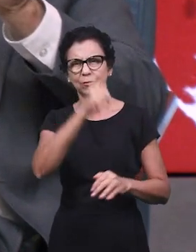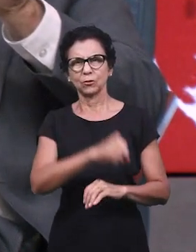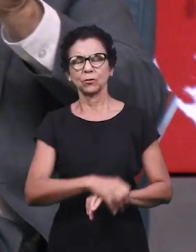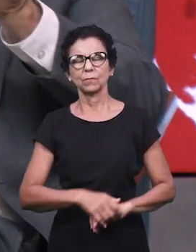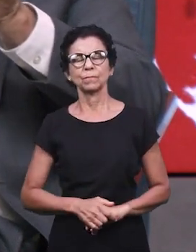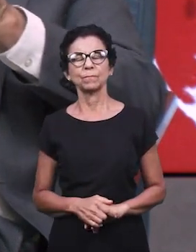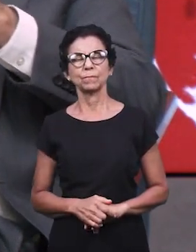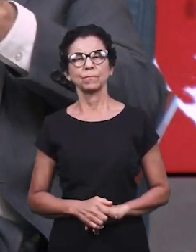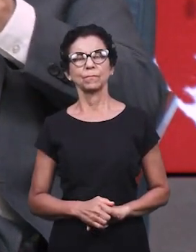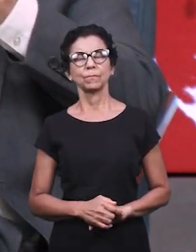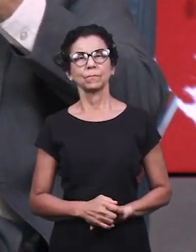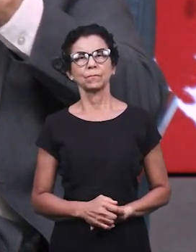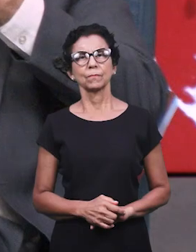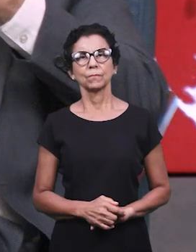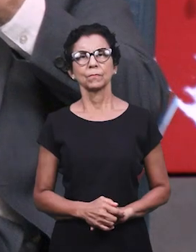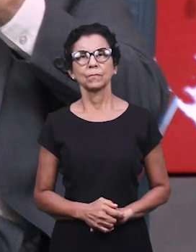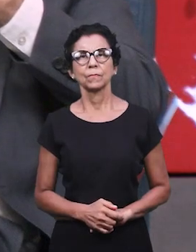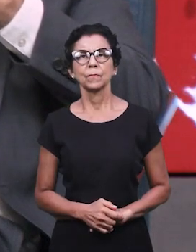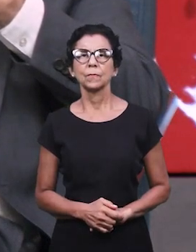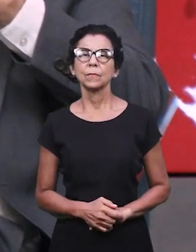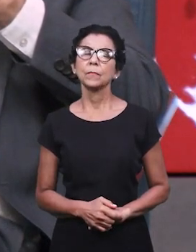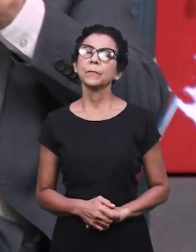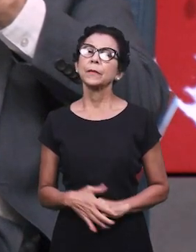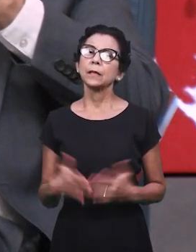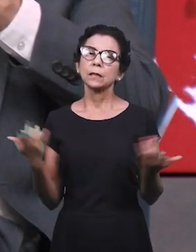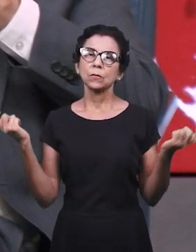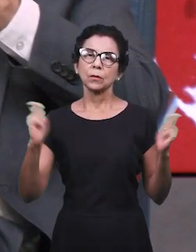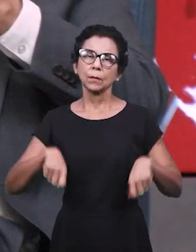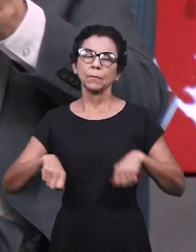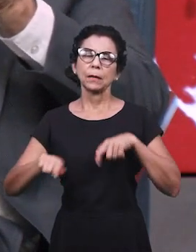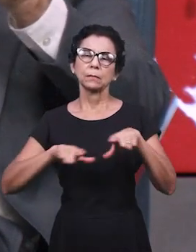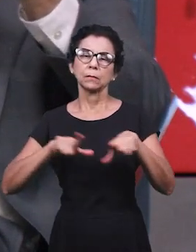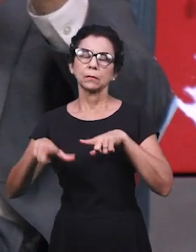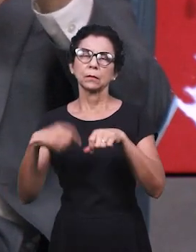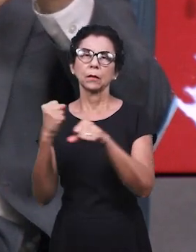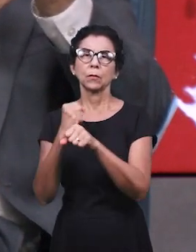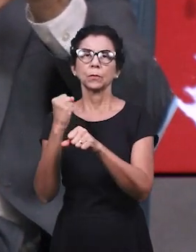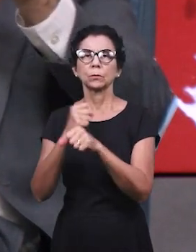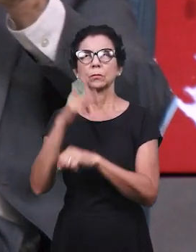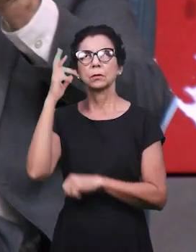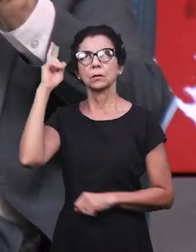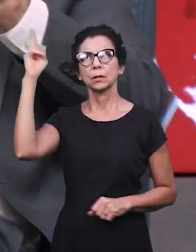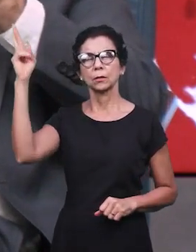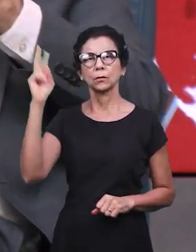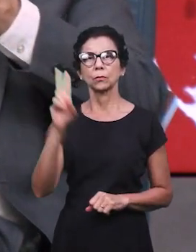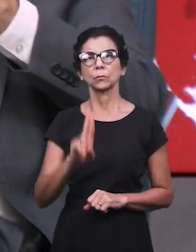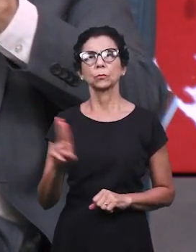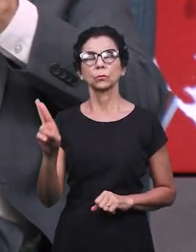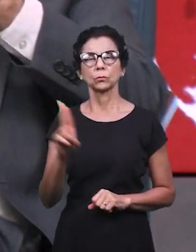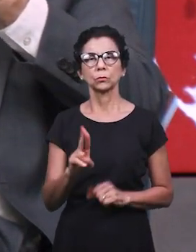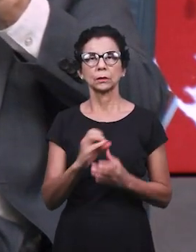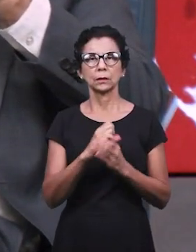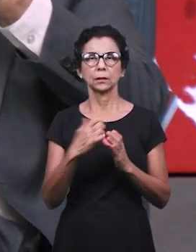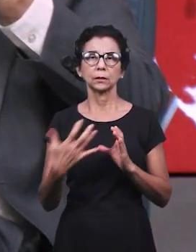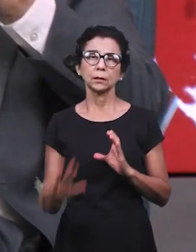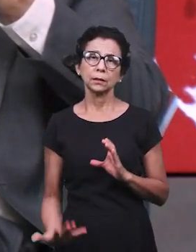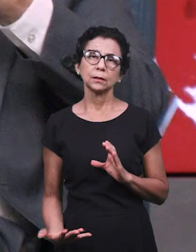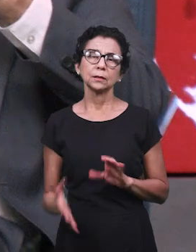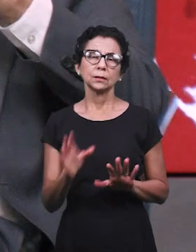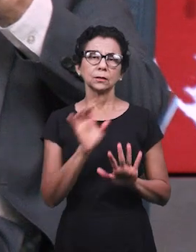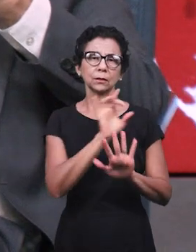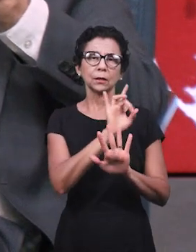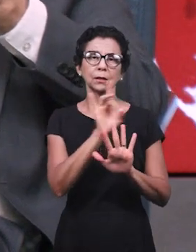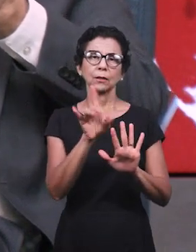E nisso, os ministérios são diferentes e o Senhor usa cada um dentro da sua característica. Meus